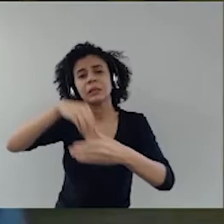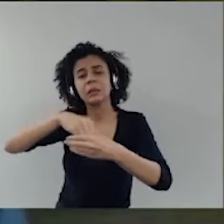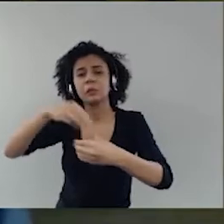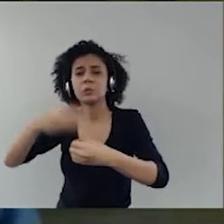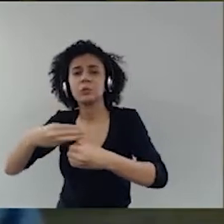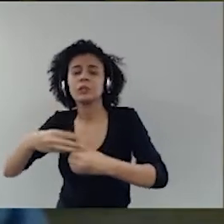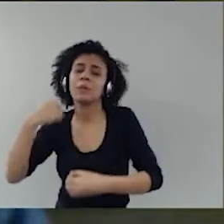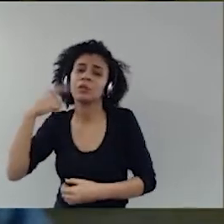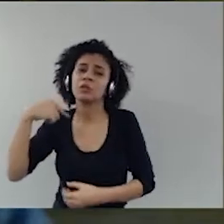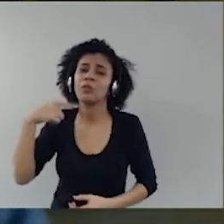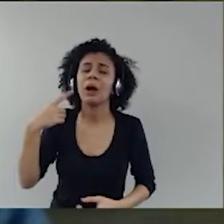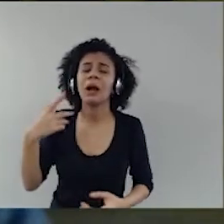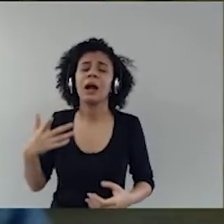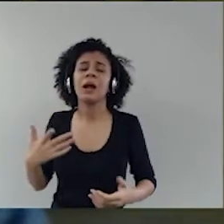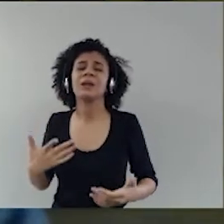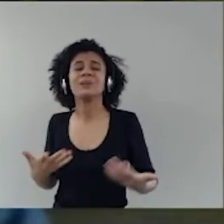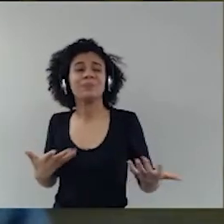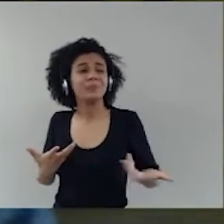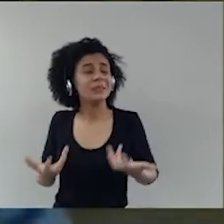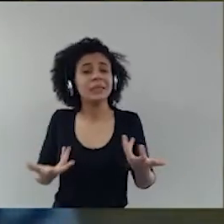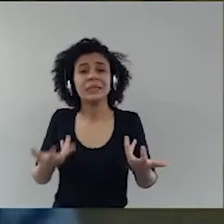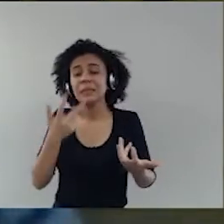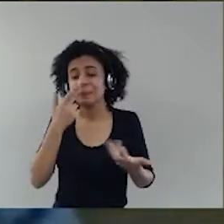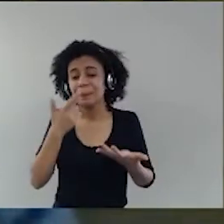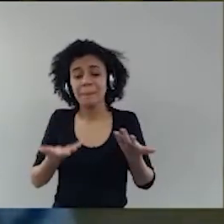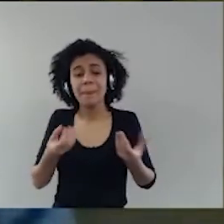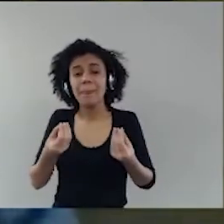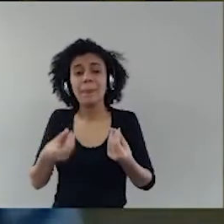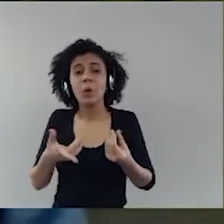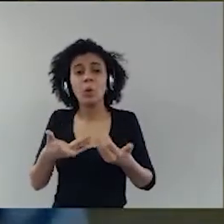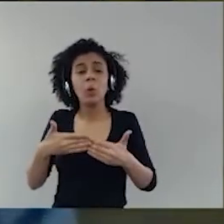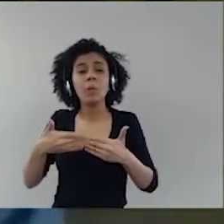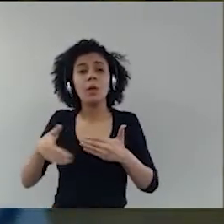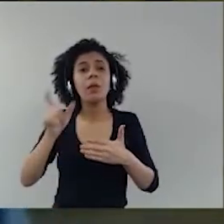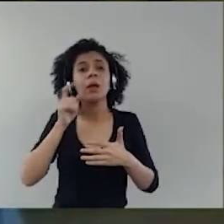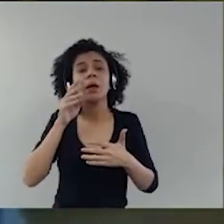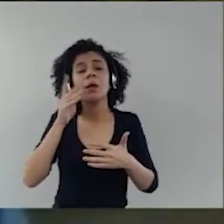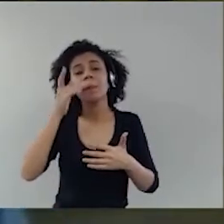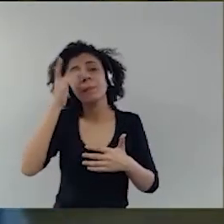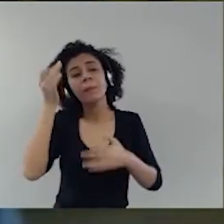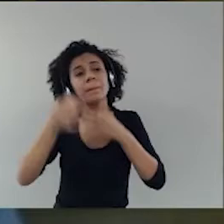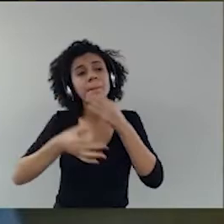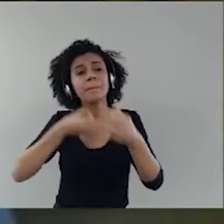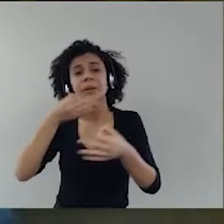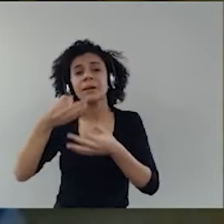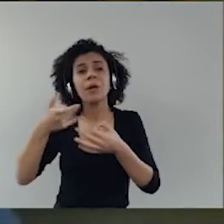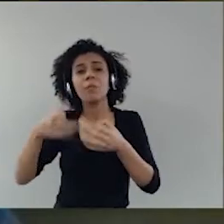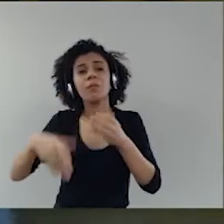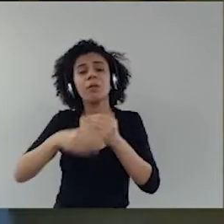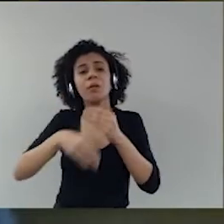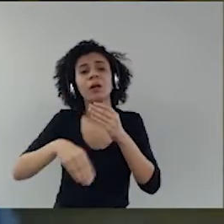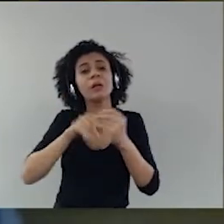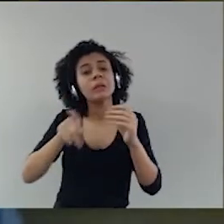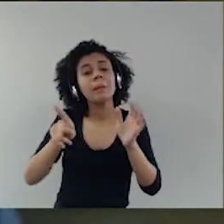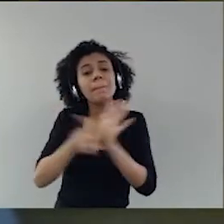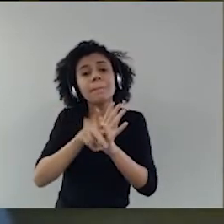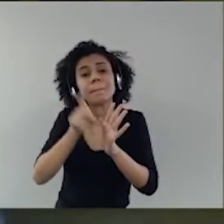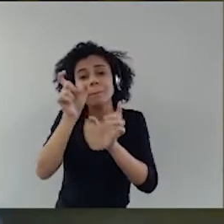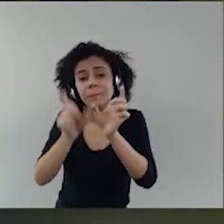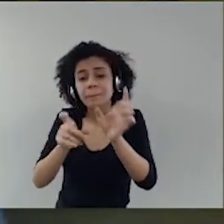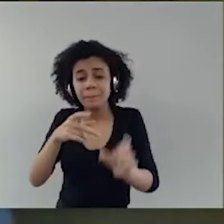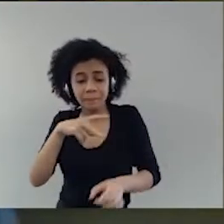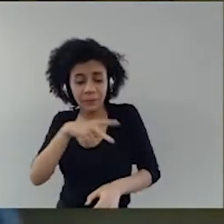muitas vezes isso não leva em consideração, as críticas não levam em consideração justamente essa peculiaridade